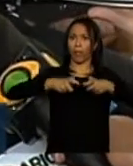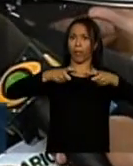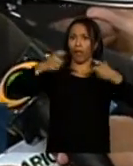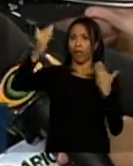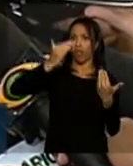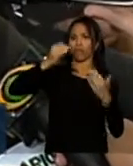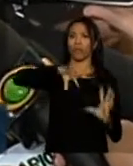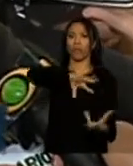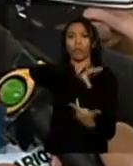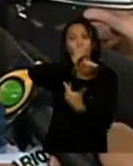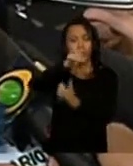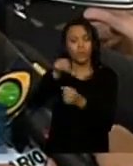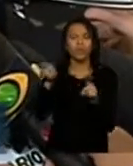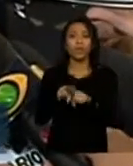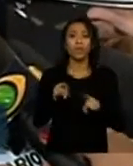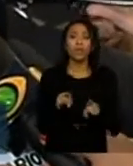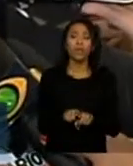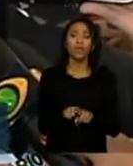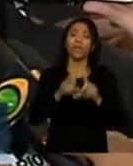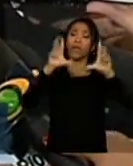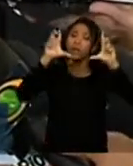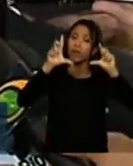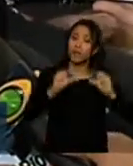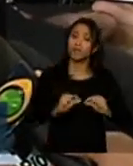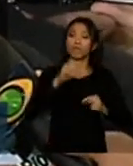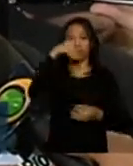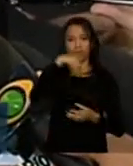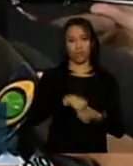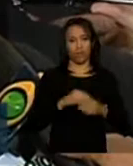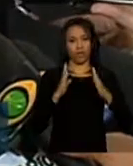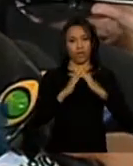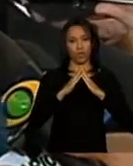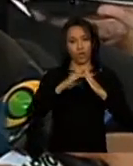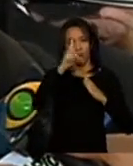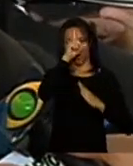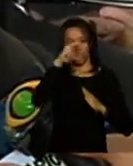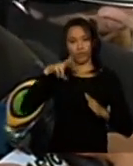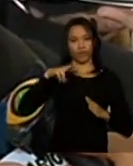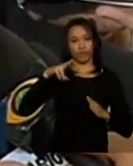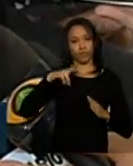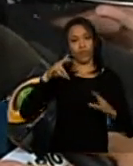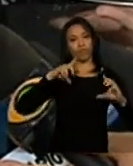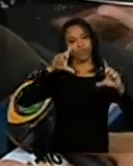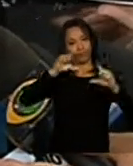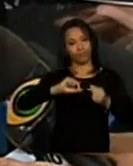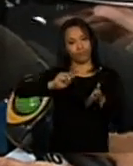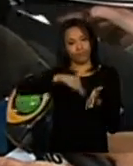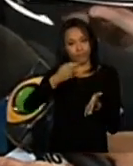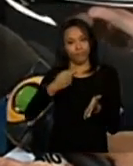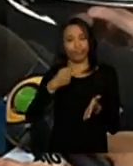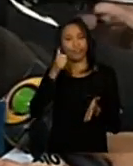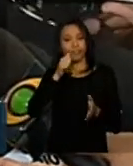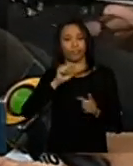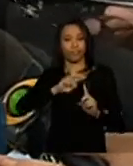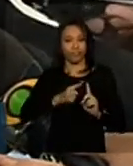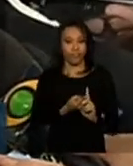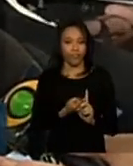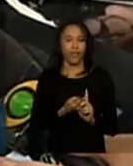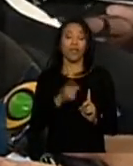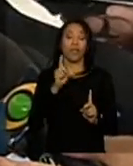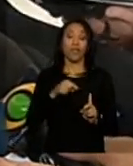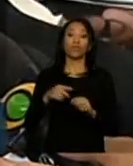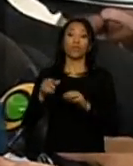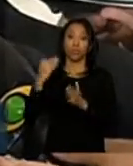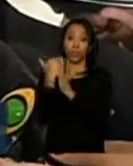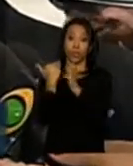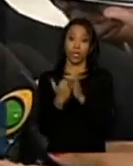mundo inteiro, e reduzir fortemente na rede privada. A principal ação para isso são os programas que a ANS